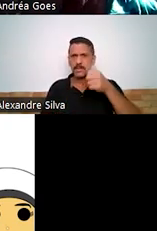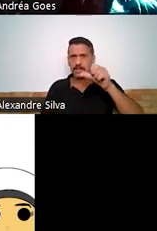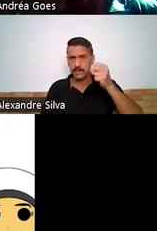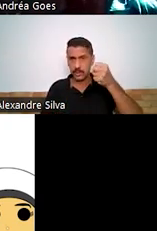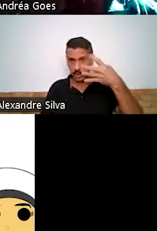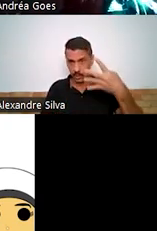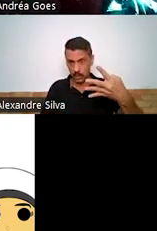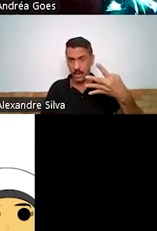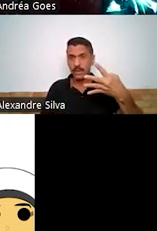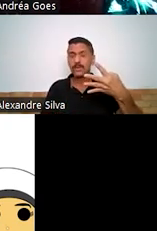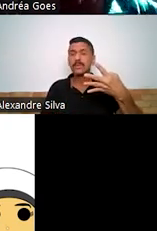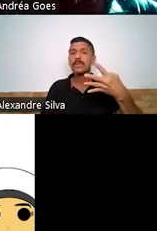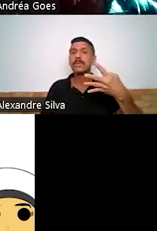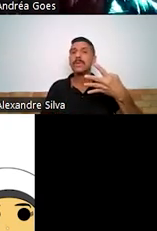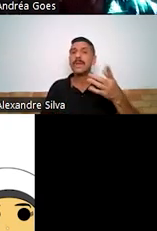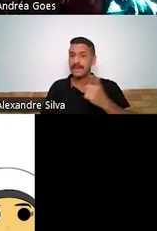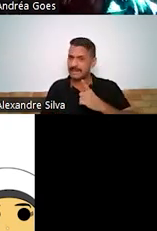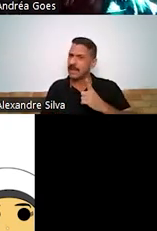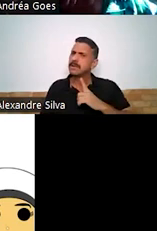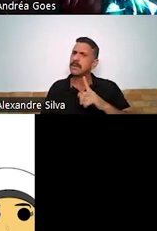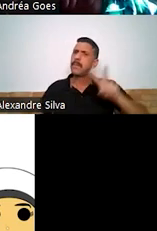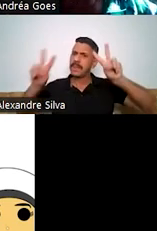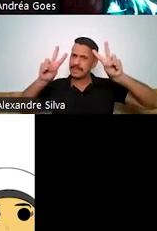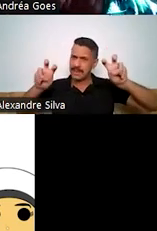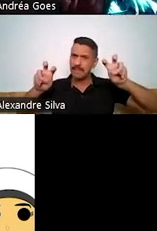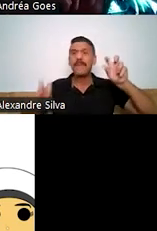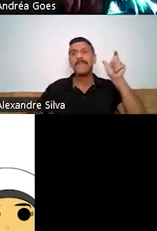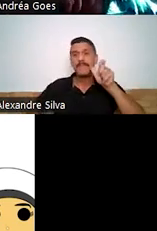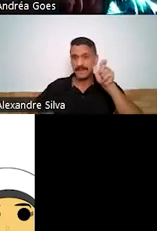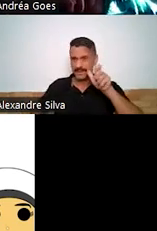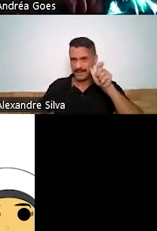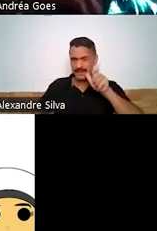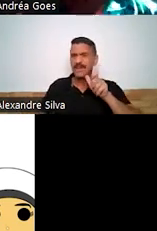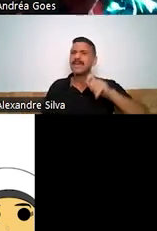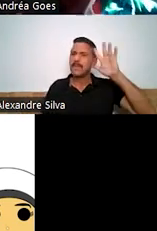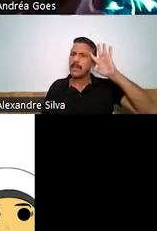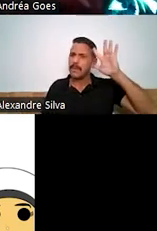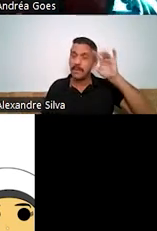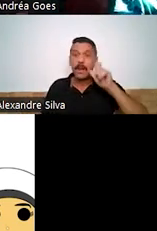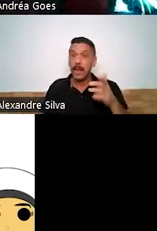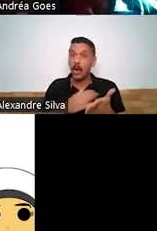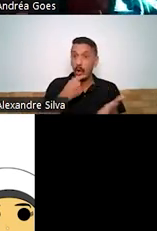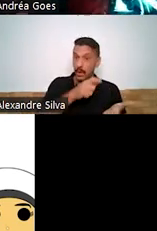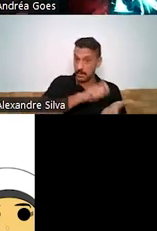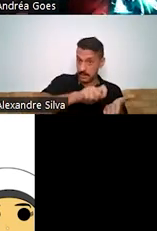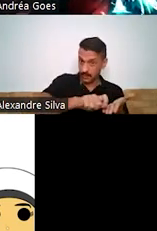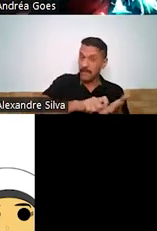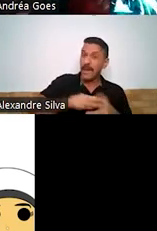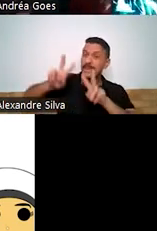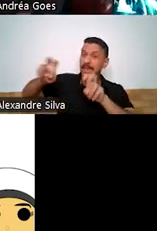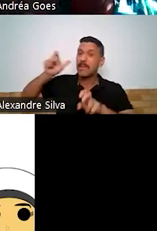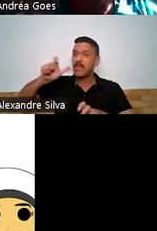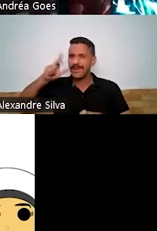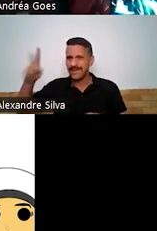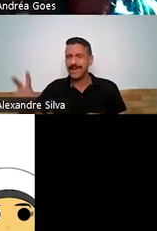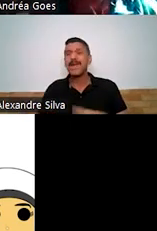1984, que tem realmente temática feminina, o pesadelo feminino, como eu digo, do 1984 é um verdadeiro pesadelo